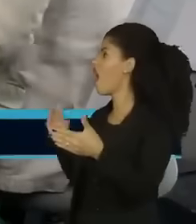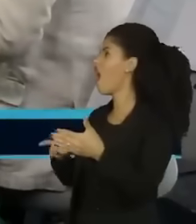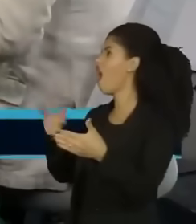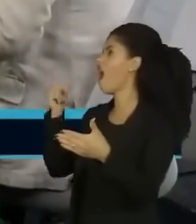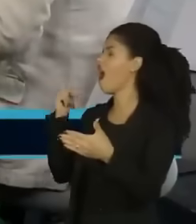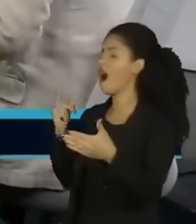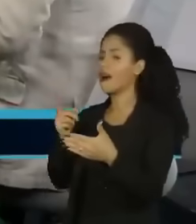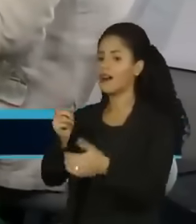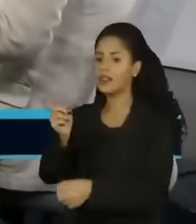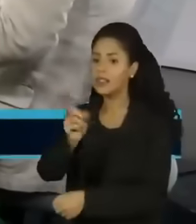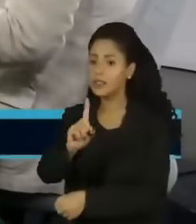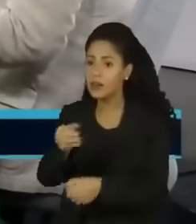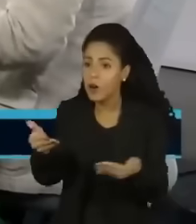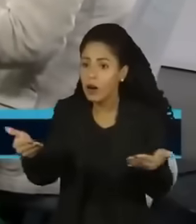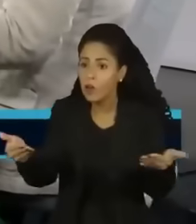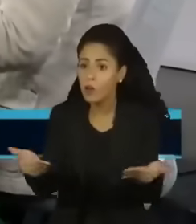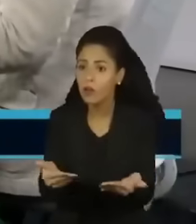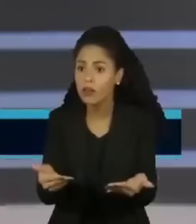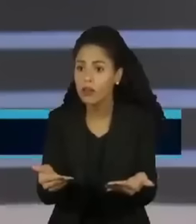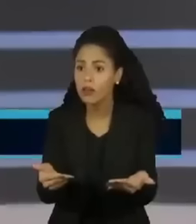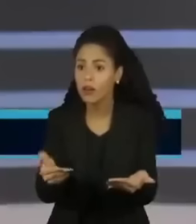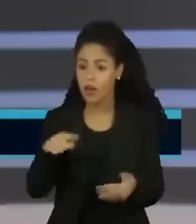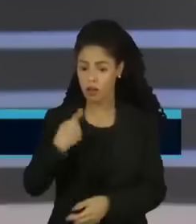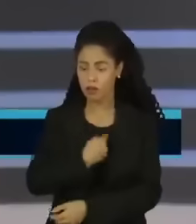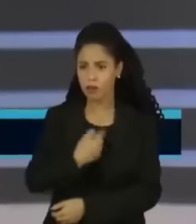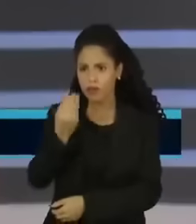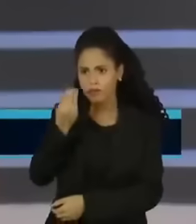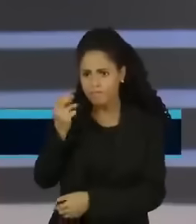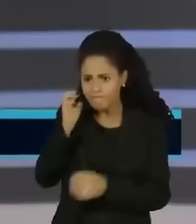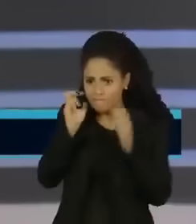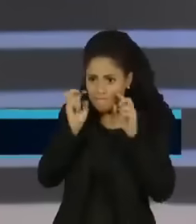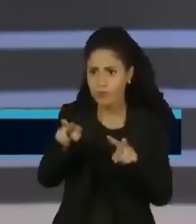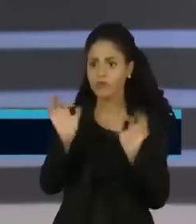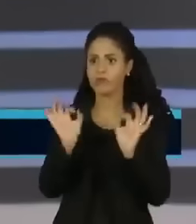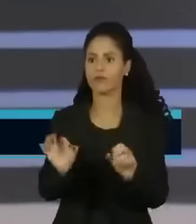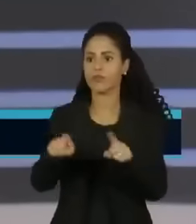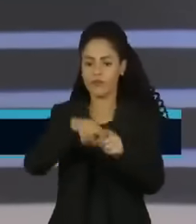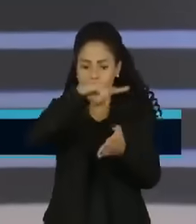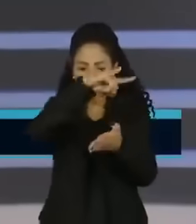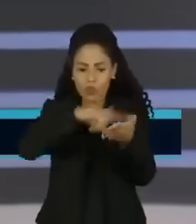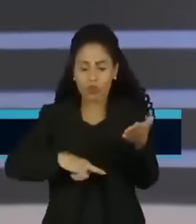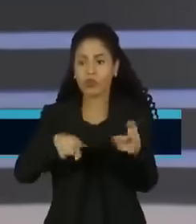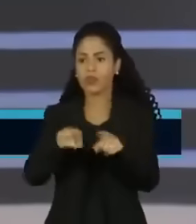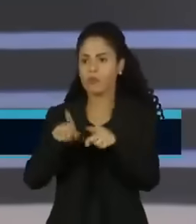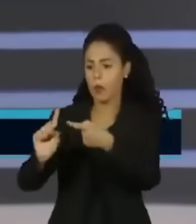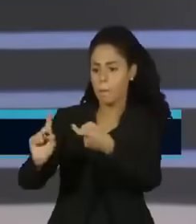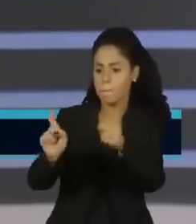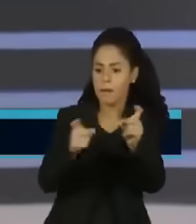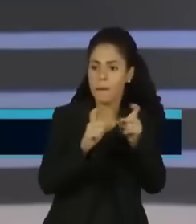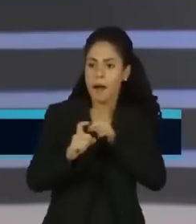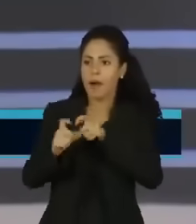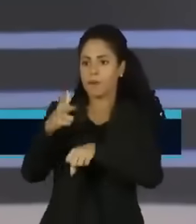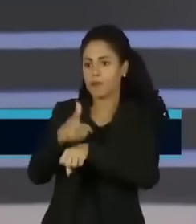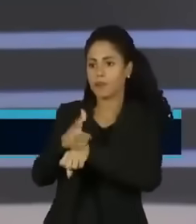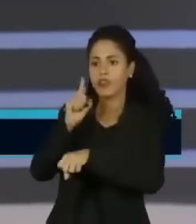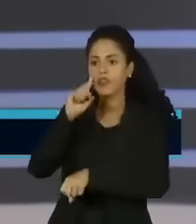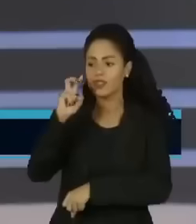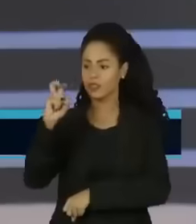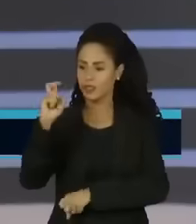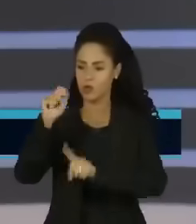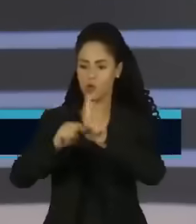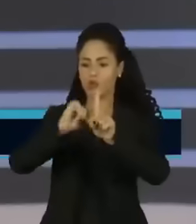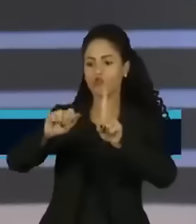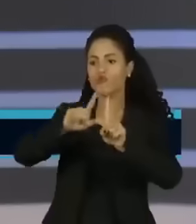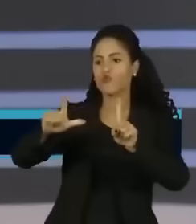E não é, né? O que a gente viu e os documentos colocados em cima da mesa e essa reunião ministerial de 5 de julho de 2022, em